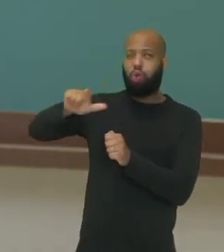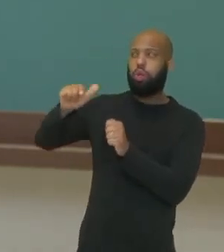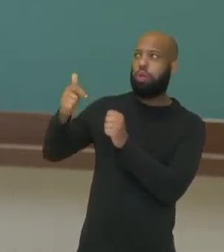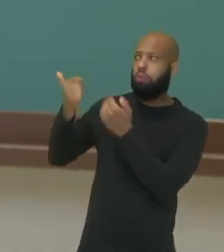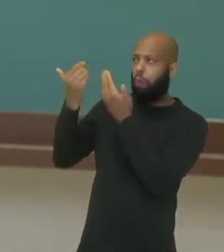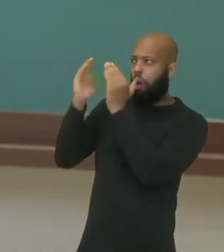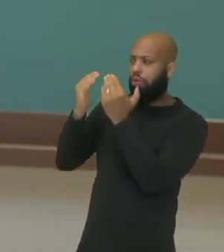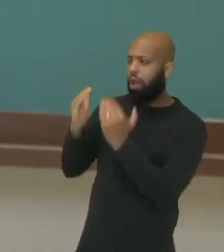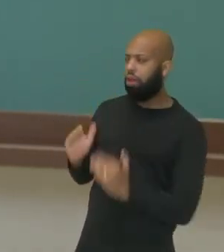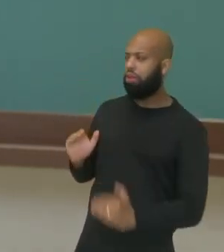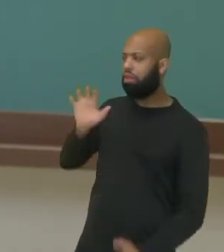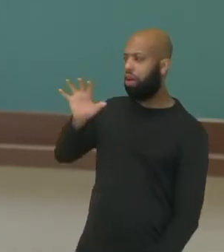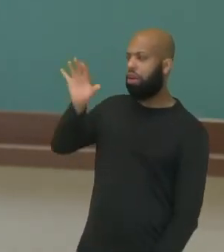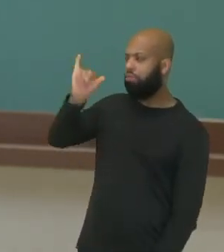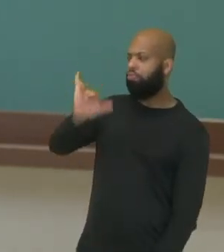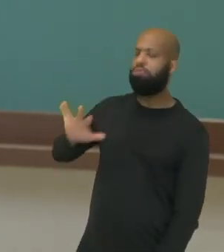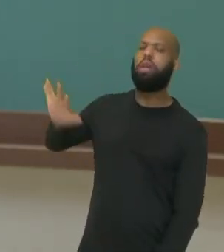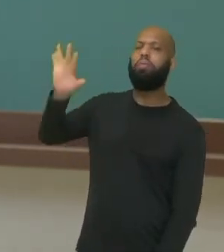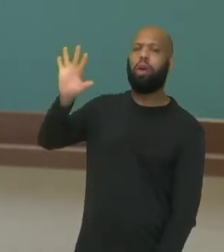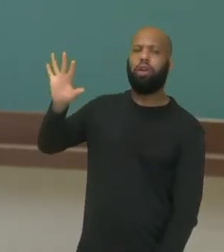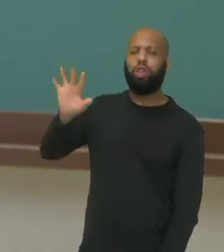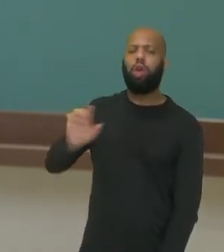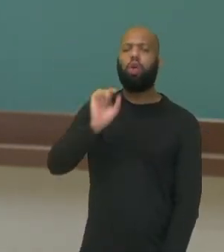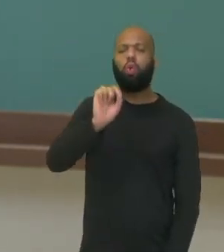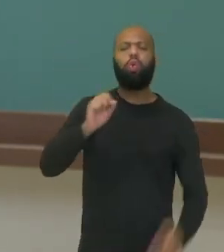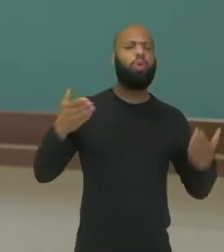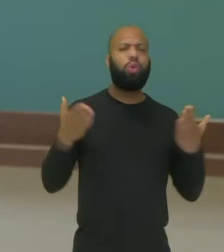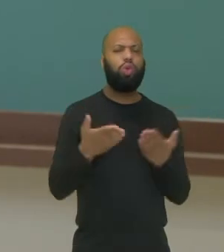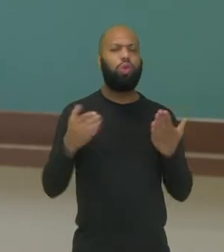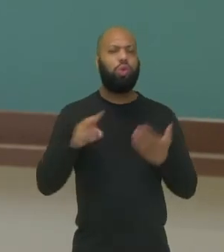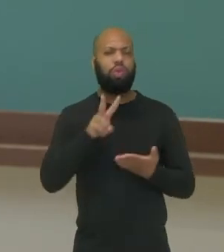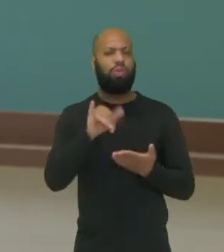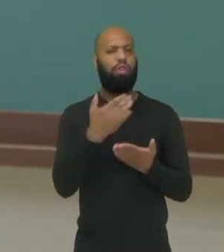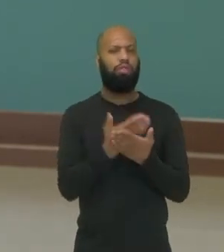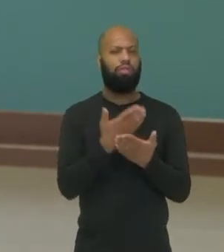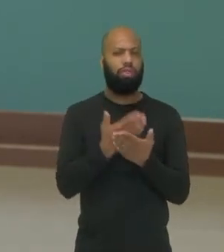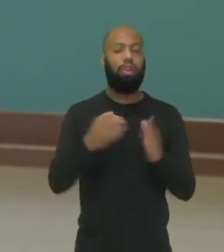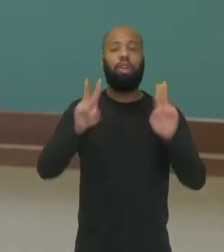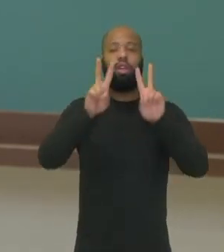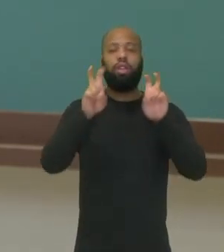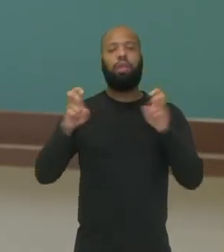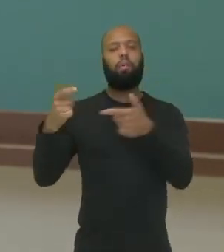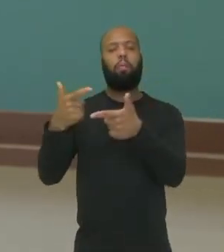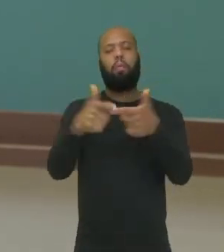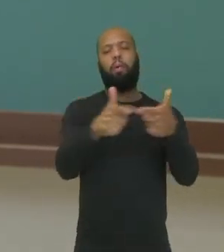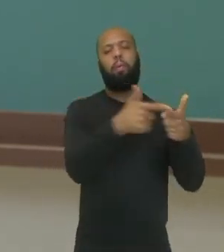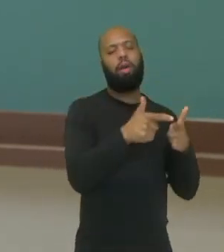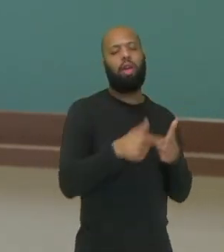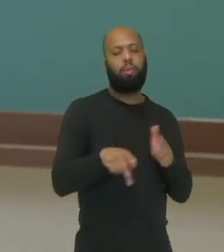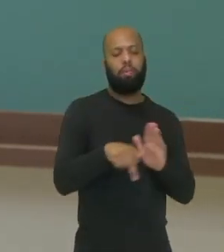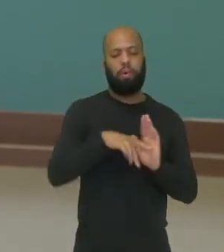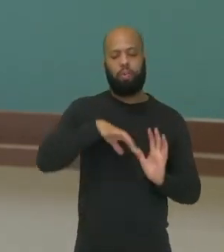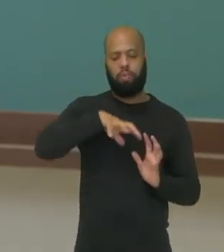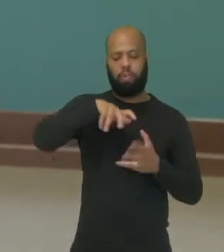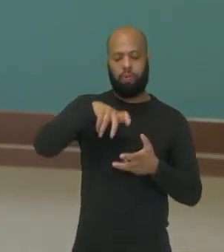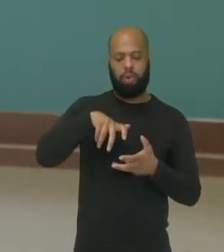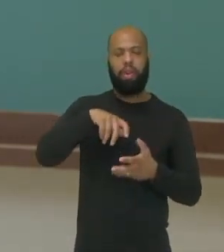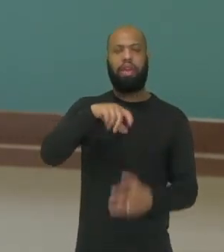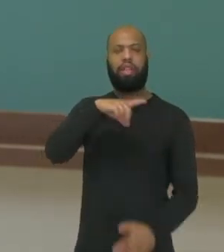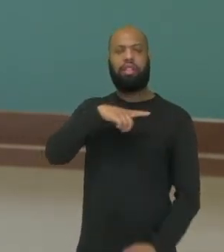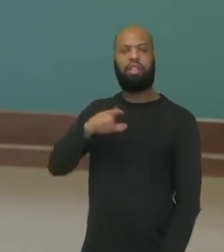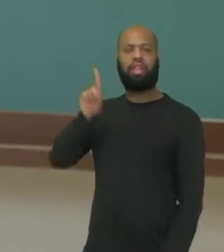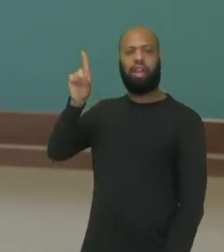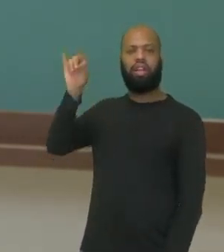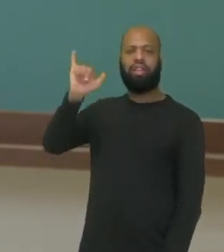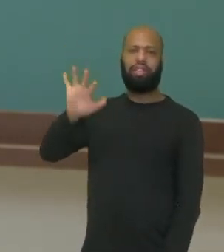imagem aqui? Pois é, professor, o que nós vamos falar hoje? Nós vamos falar sobre problemas ambientais, como relata nessa imagem